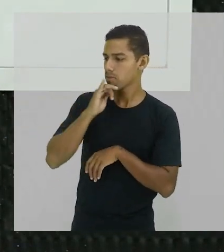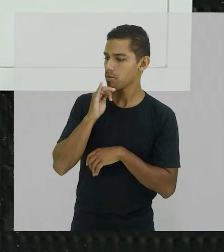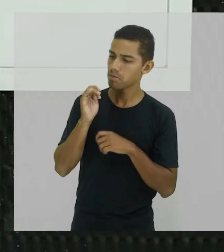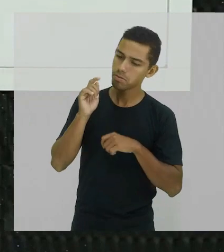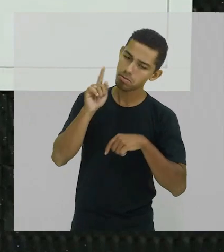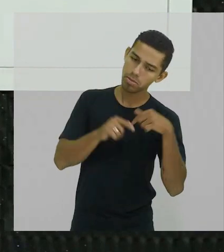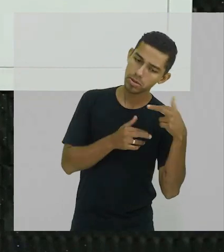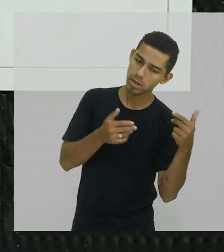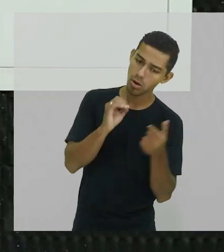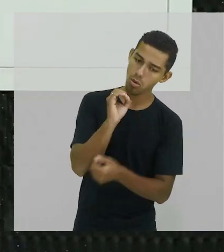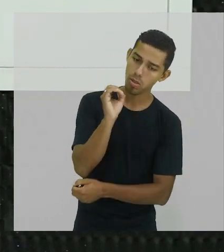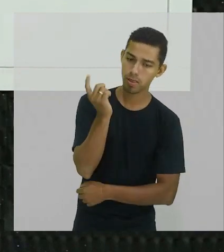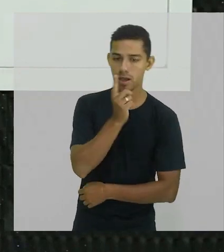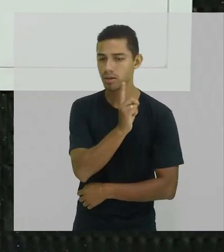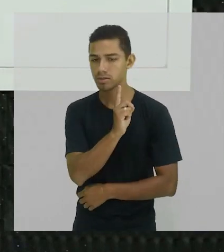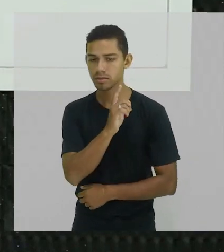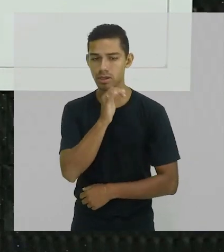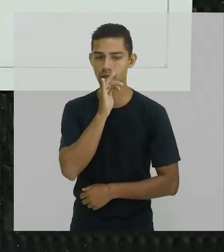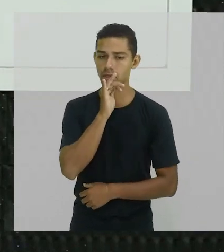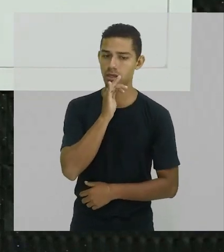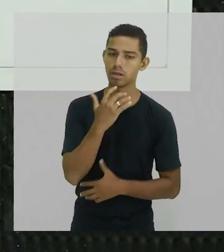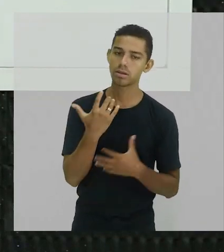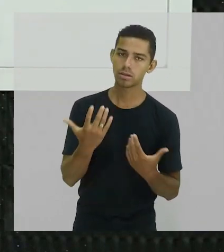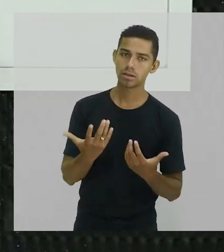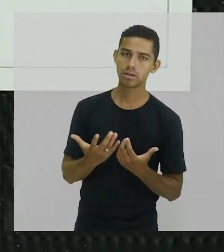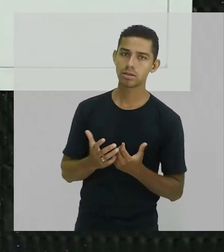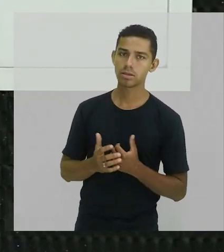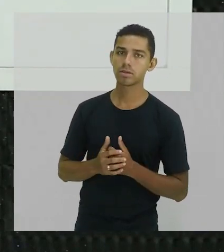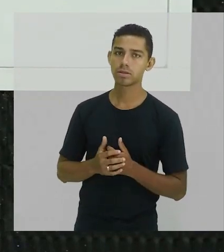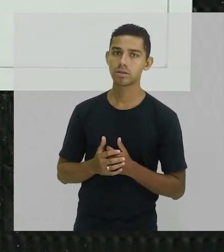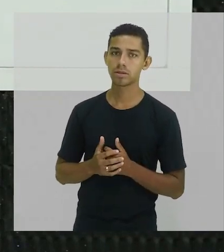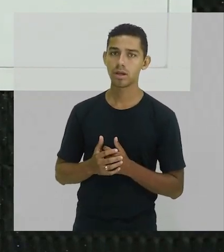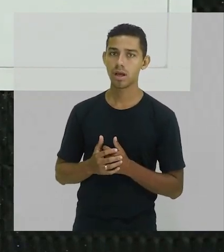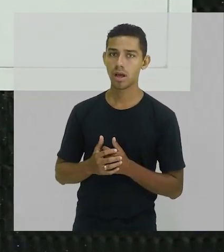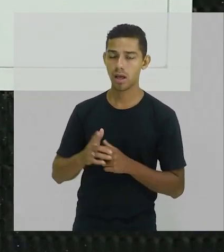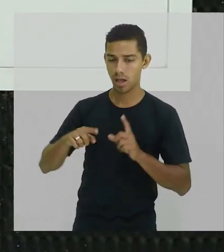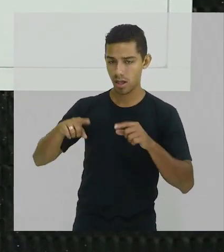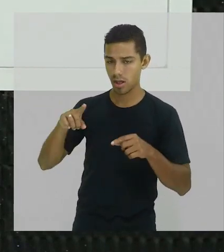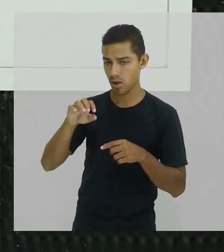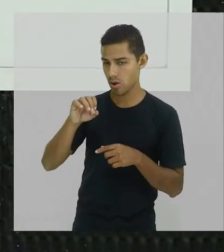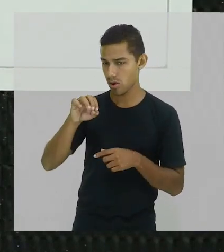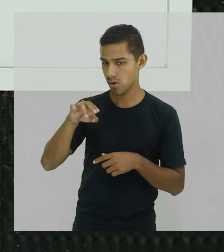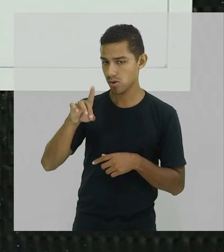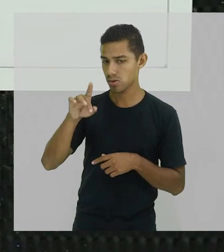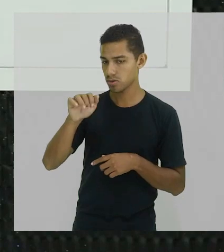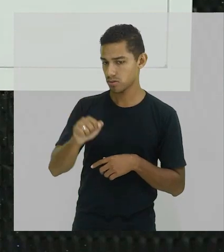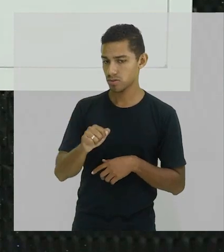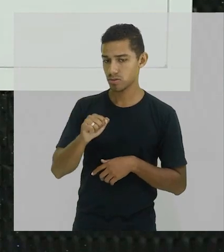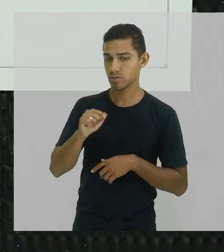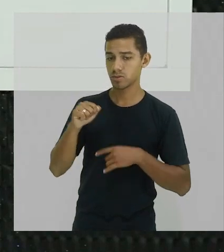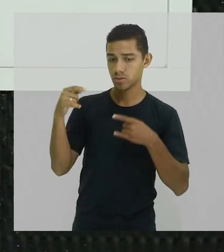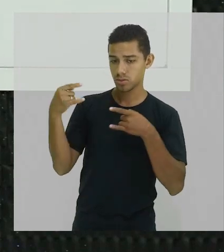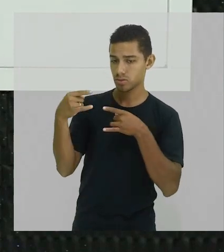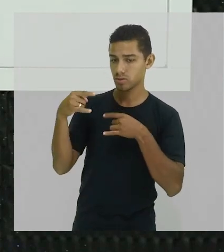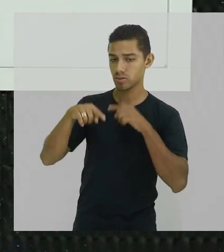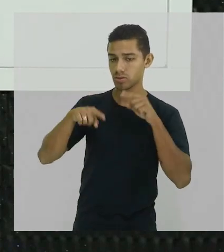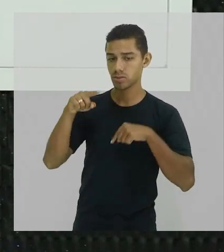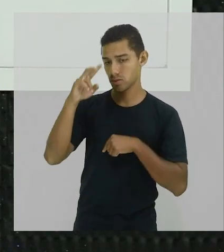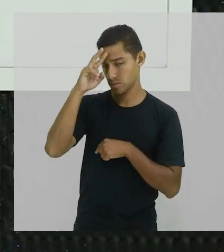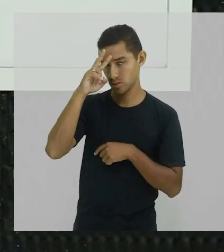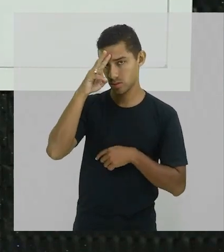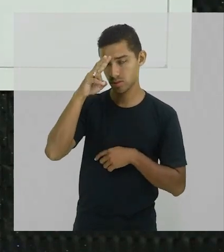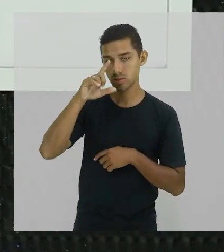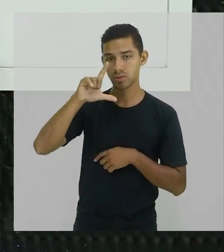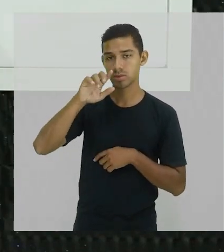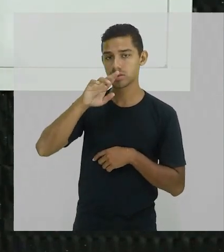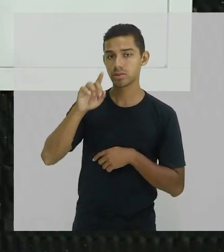ele material ou não, ele pode ser também um meio imaterial, que é o caso das ondas eletromagnéticas. Basta lembrar da luz, certo? Nós